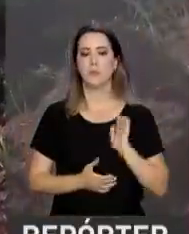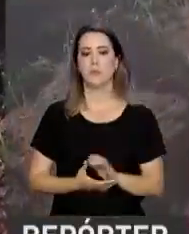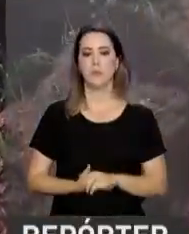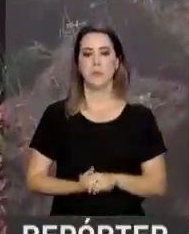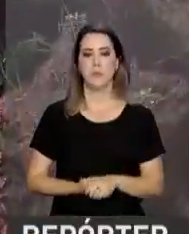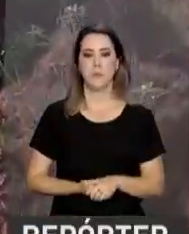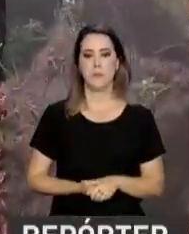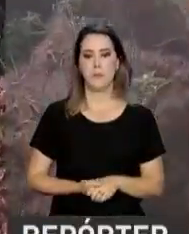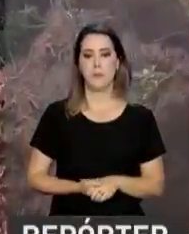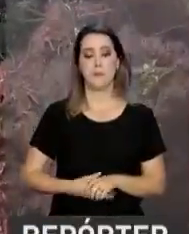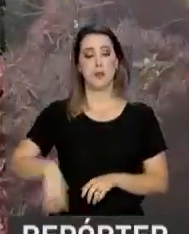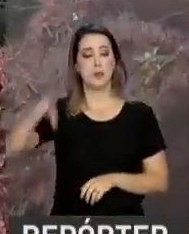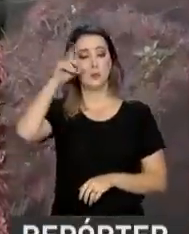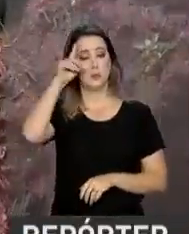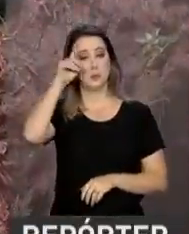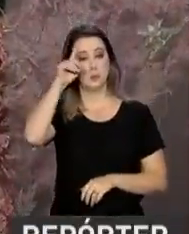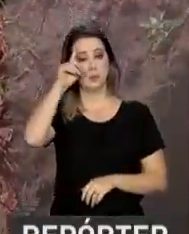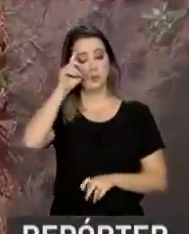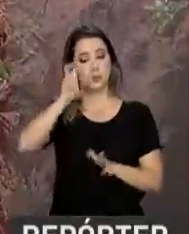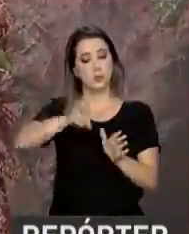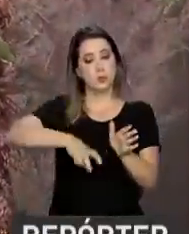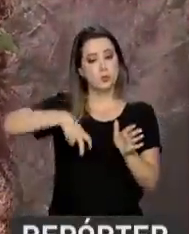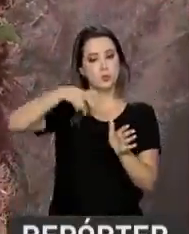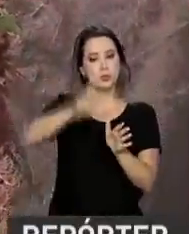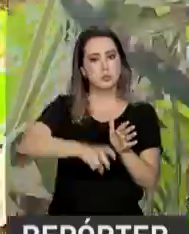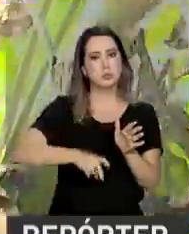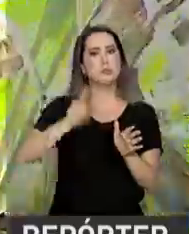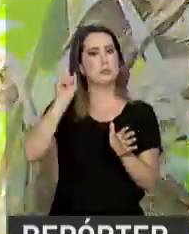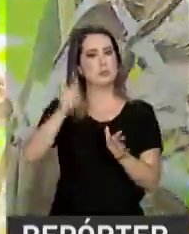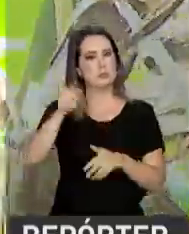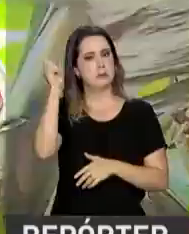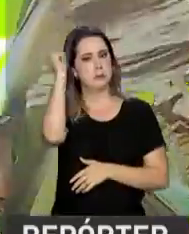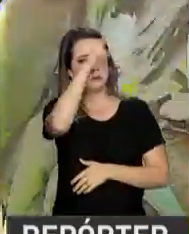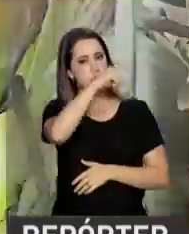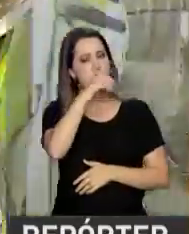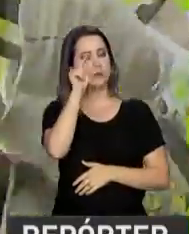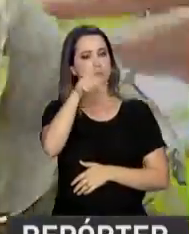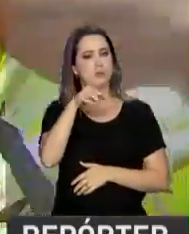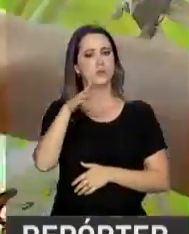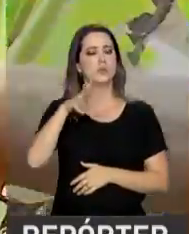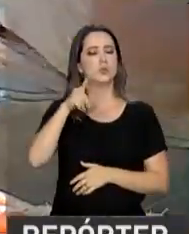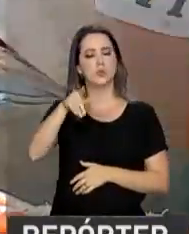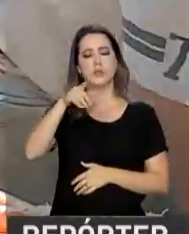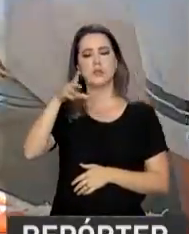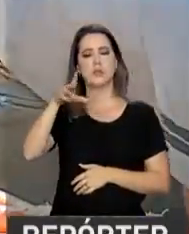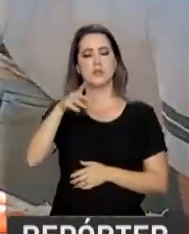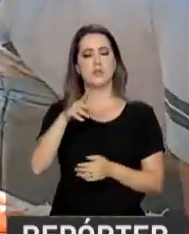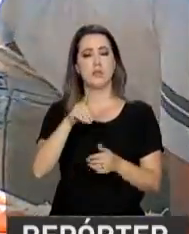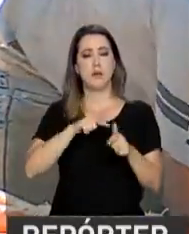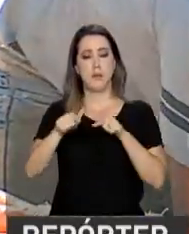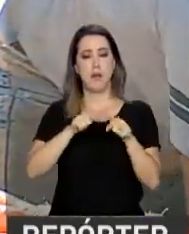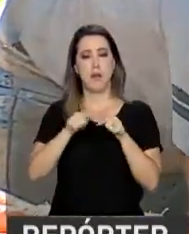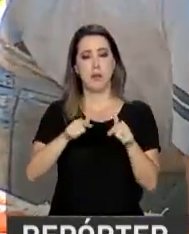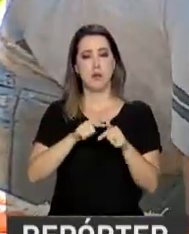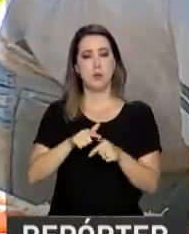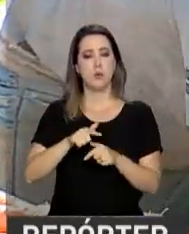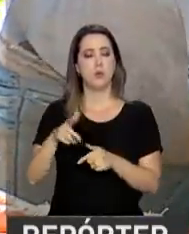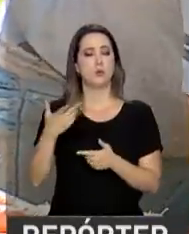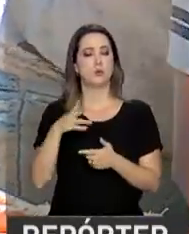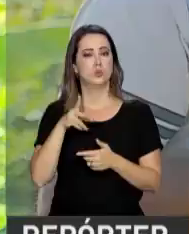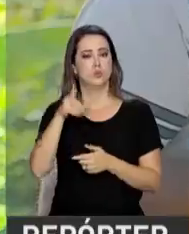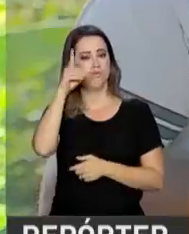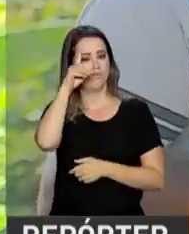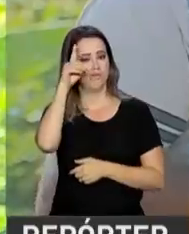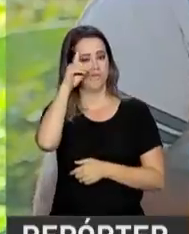o dia a dia na roça não é fácil é um trabalho de sol a sol mas as recompensas vale a